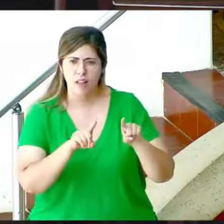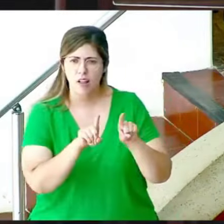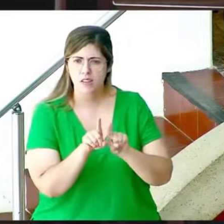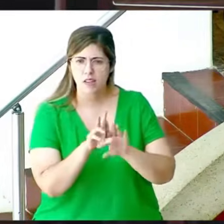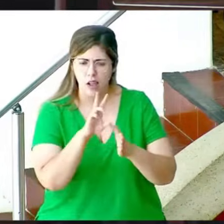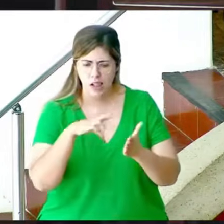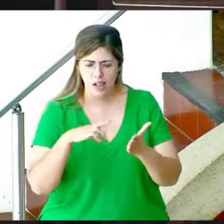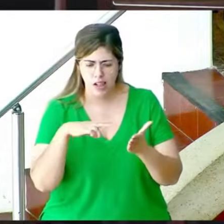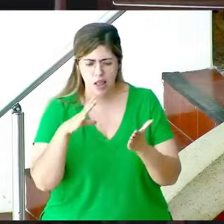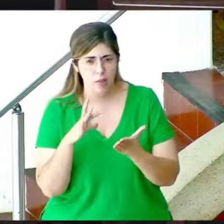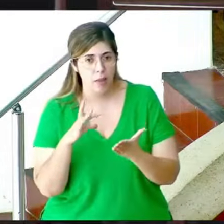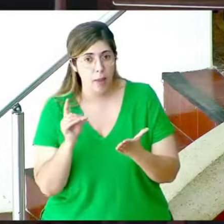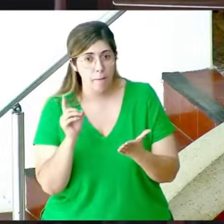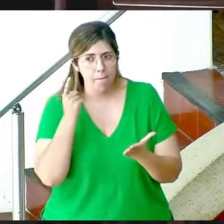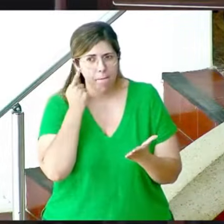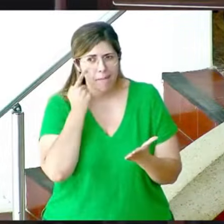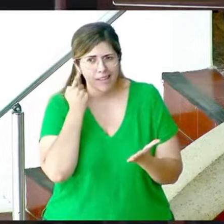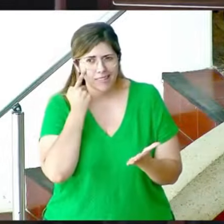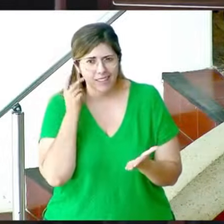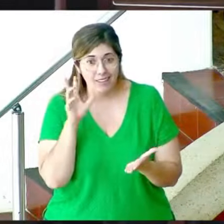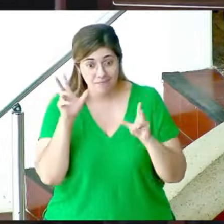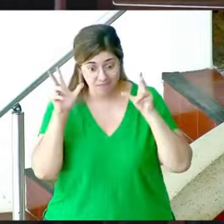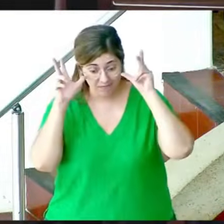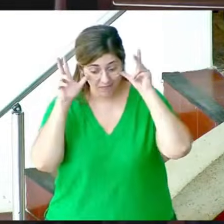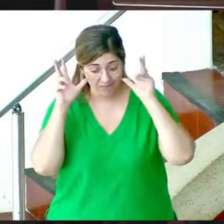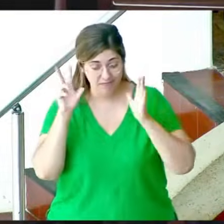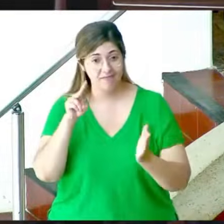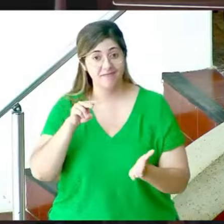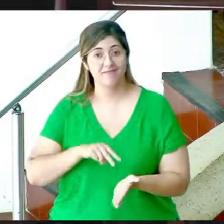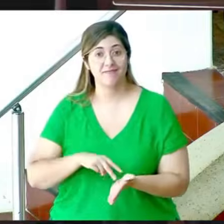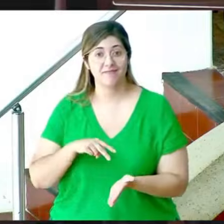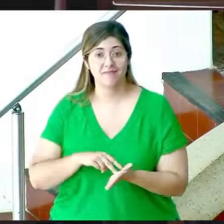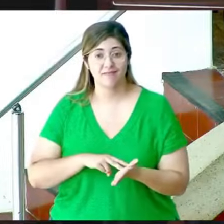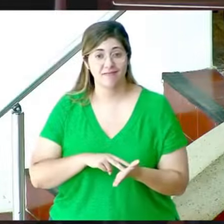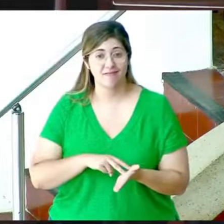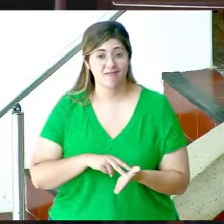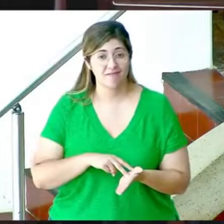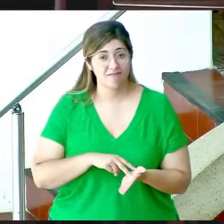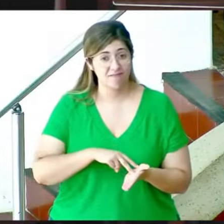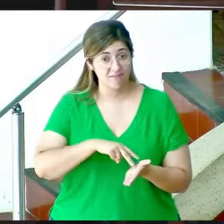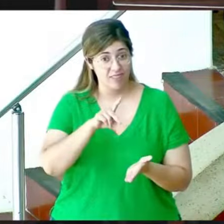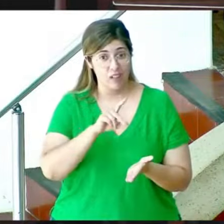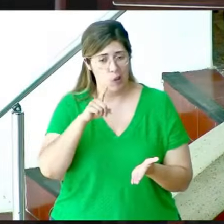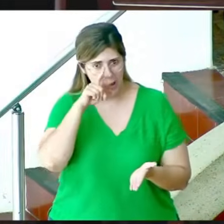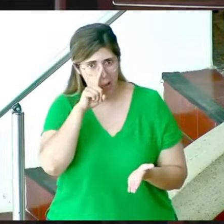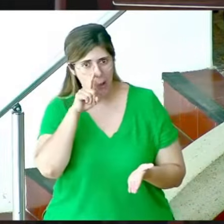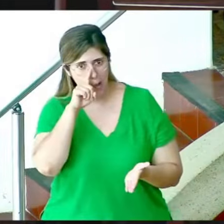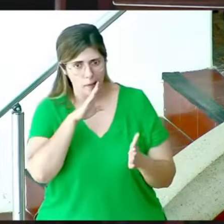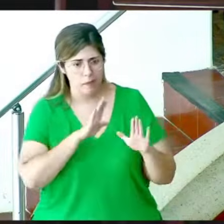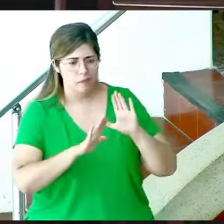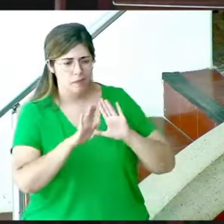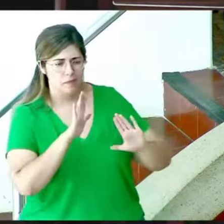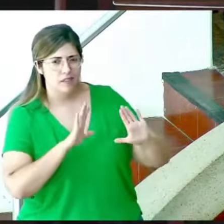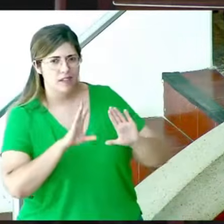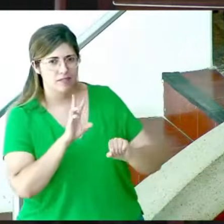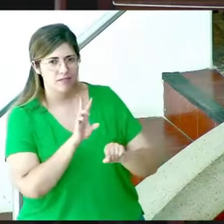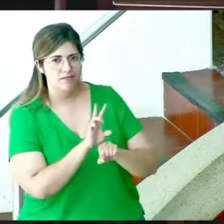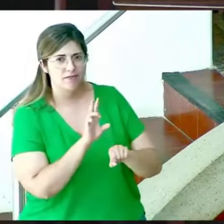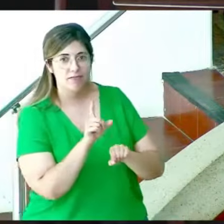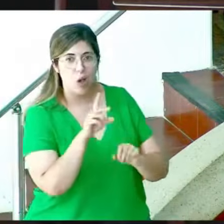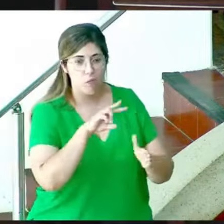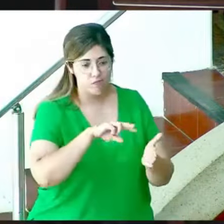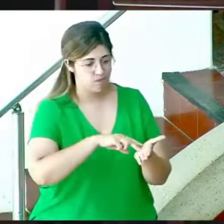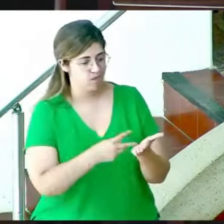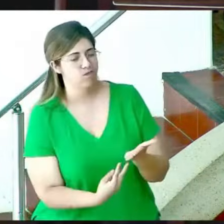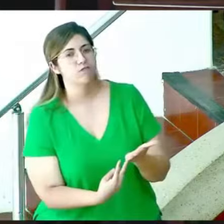que pensa que está em pé, cuide para que não caia. Então a palavra de Deus dá